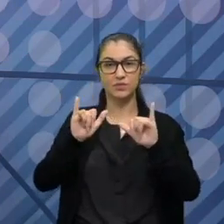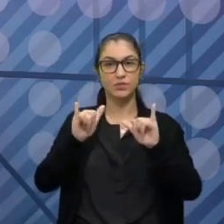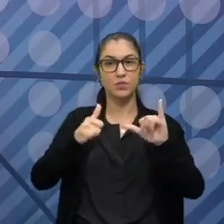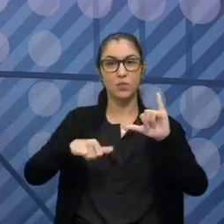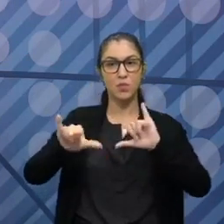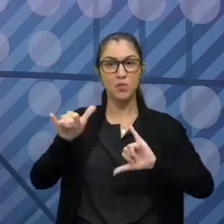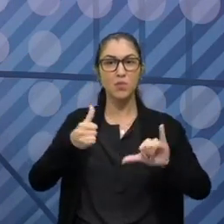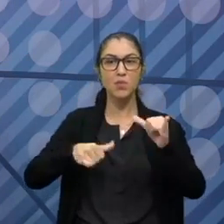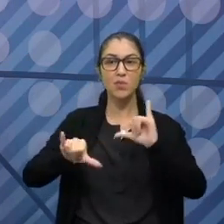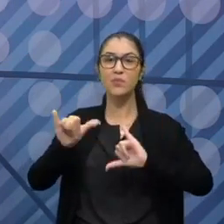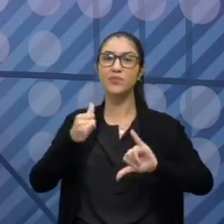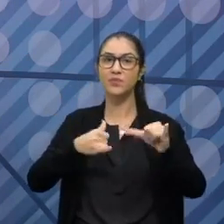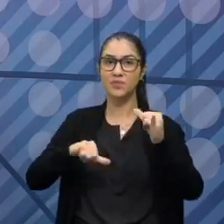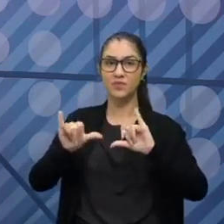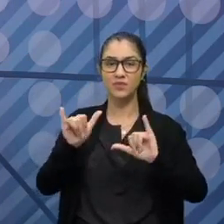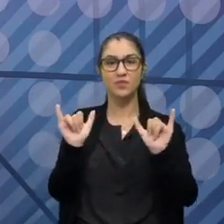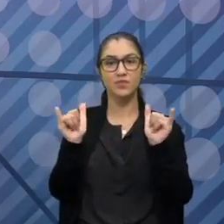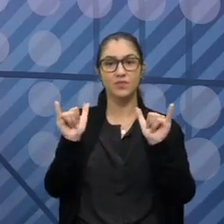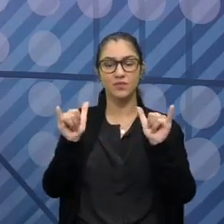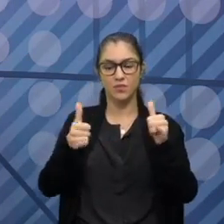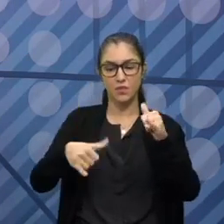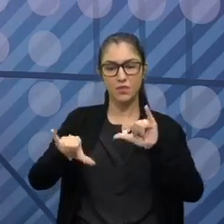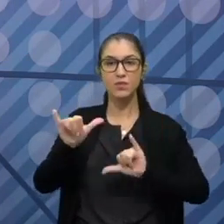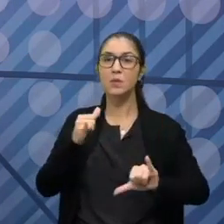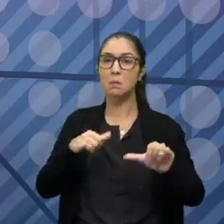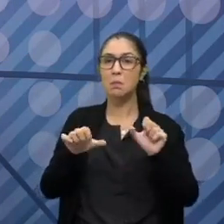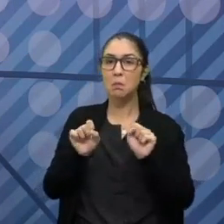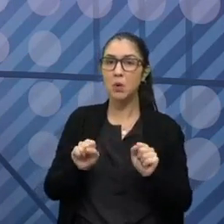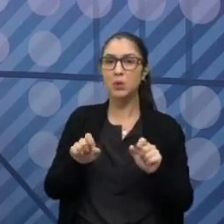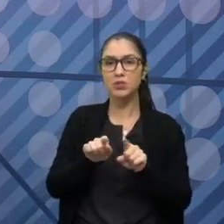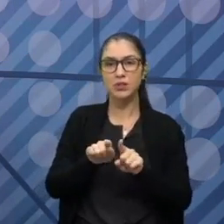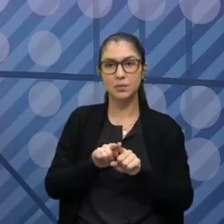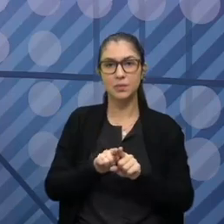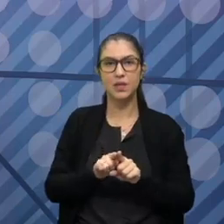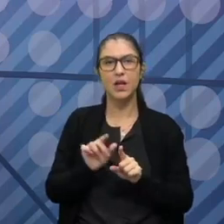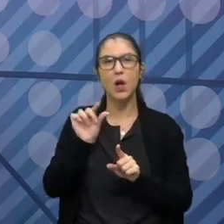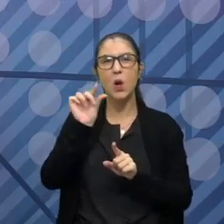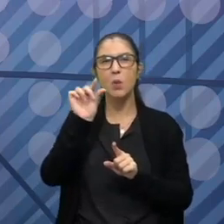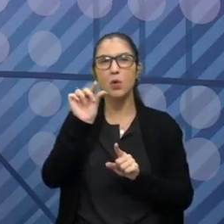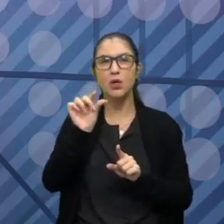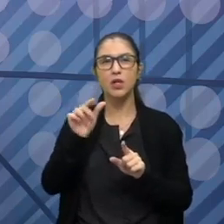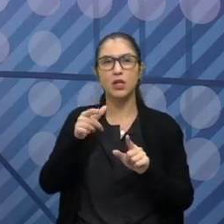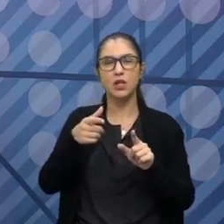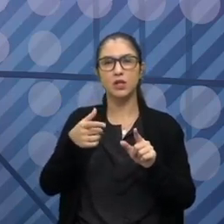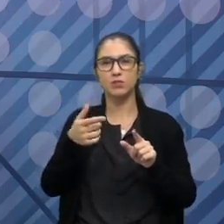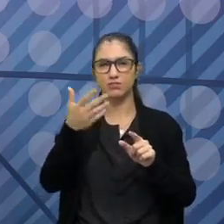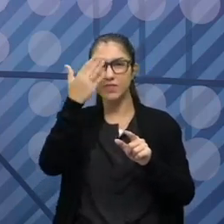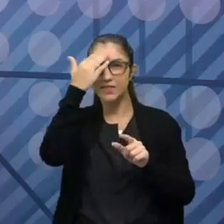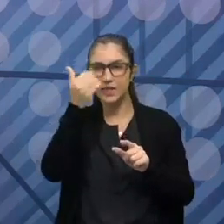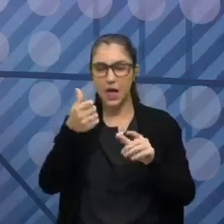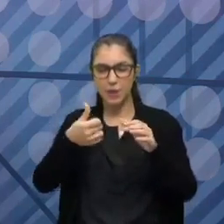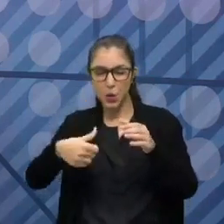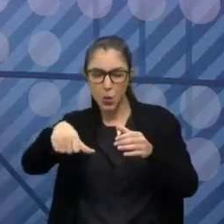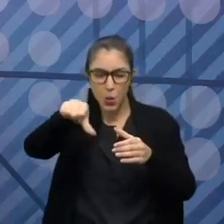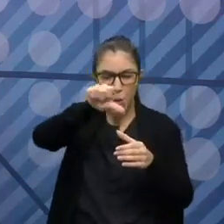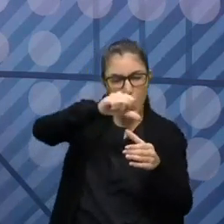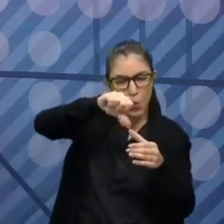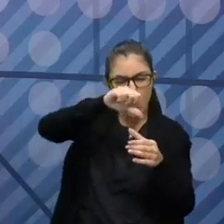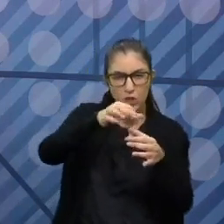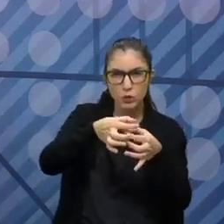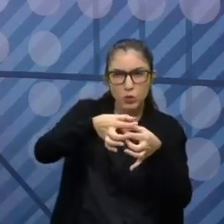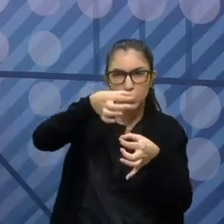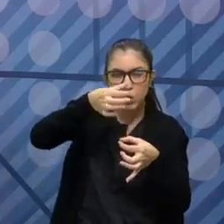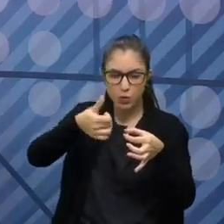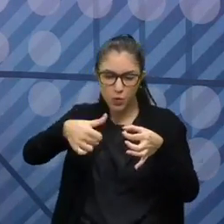pé também, ó. Na configuração Y, né? Química, tá? Faz um pouquinho do movimento de colocar a substância dentro do tubo